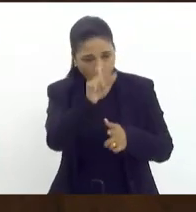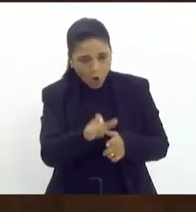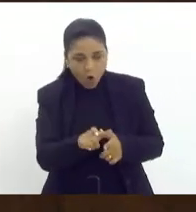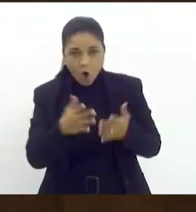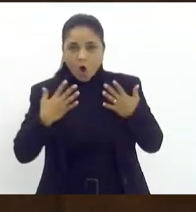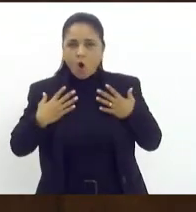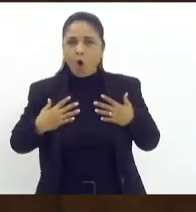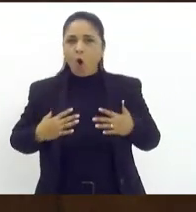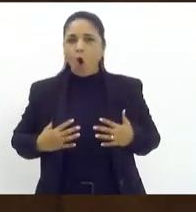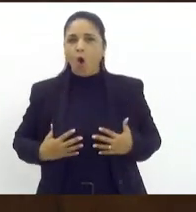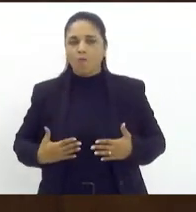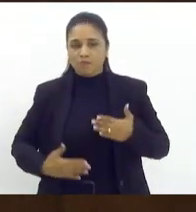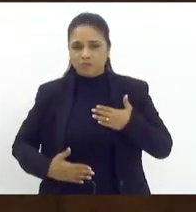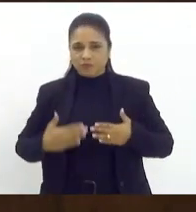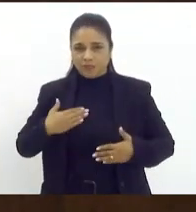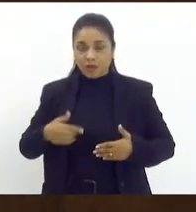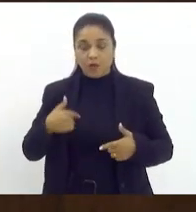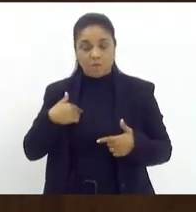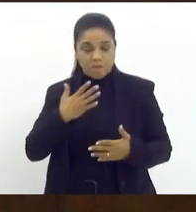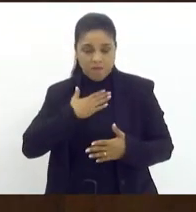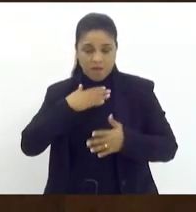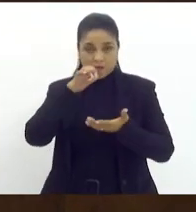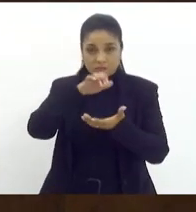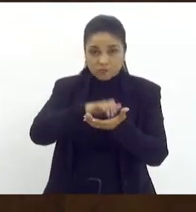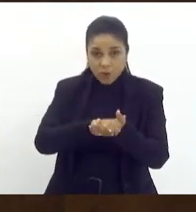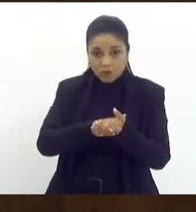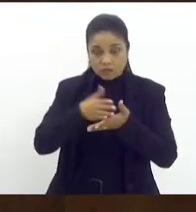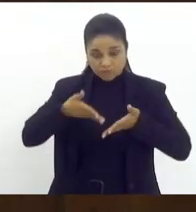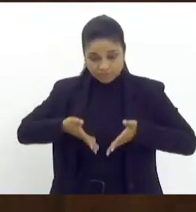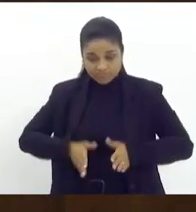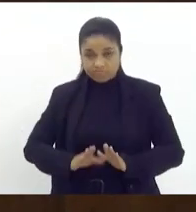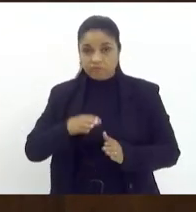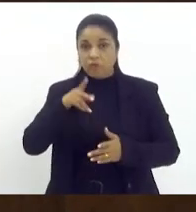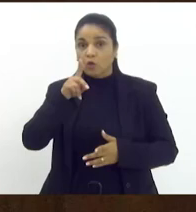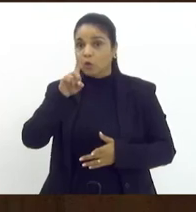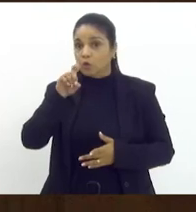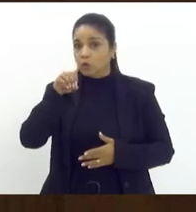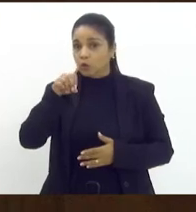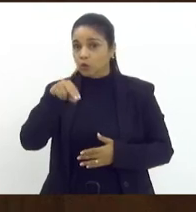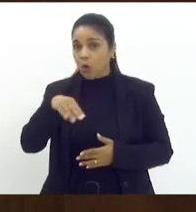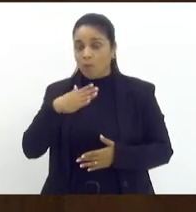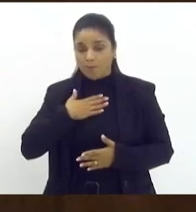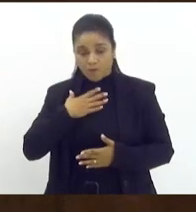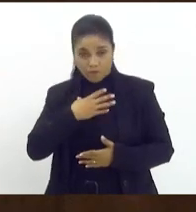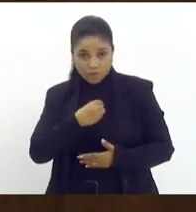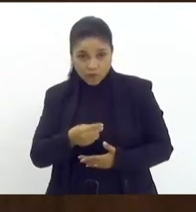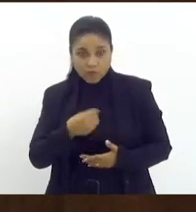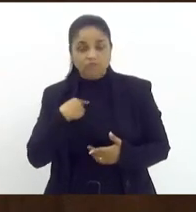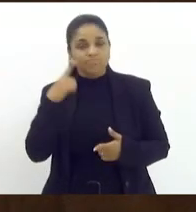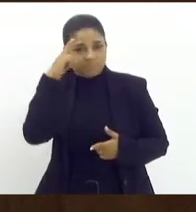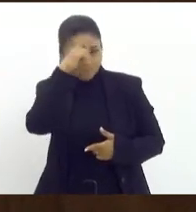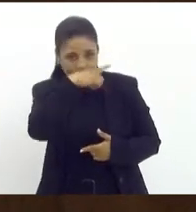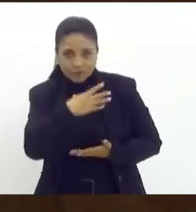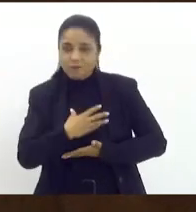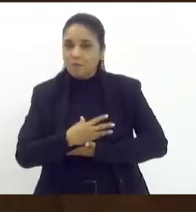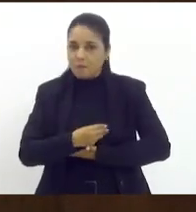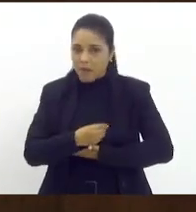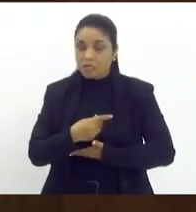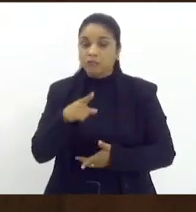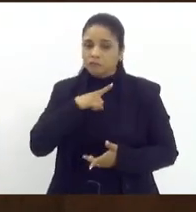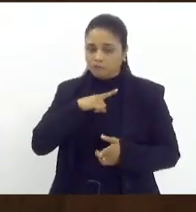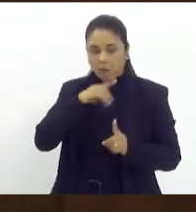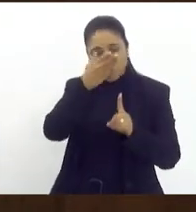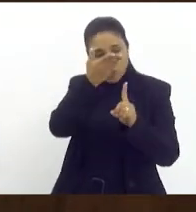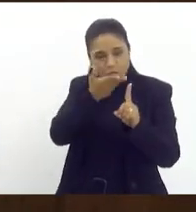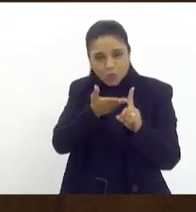ela que é mãe quando o dom nasceu passamos por uma dificuldade absurda nessa questão da amamentação sorte que tivemos uma oportunidade de ter uma